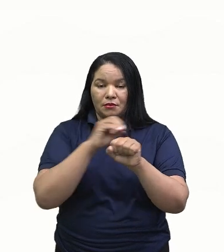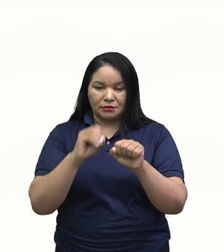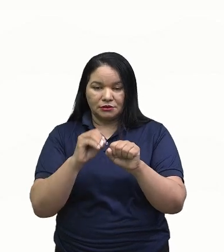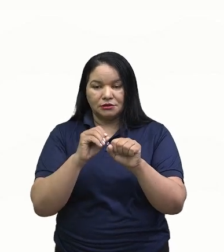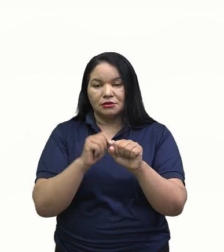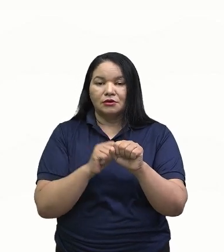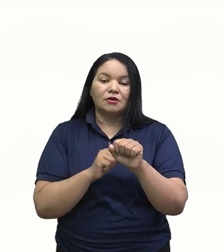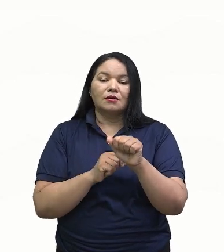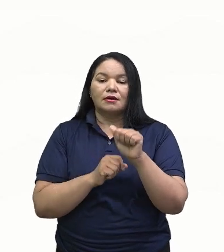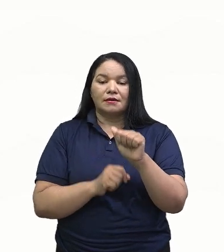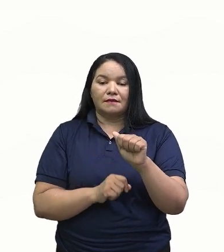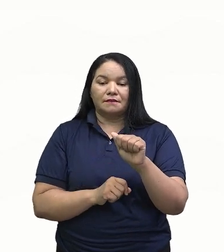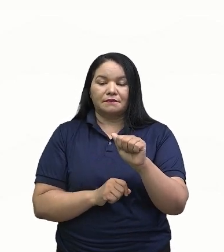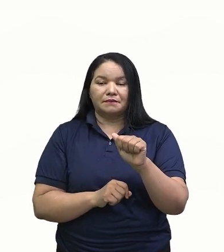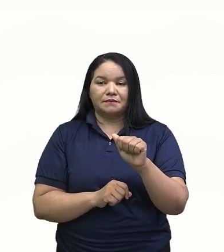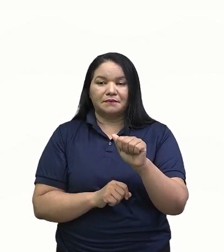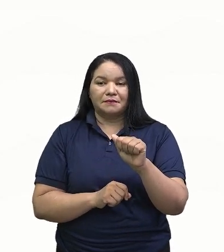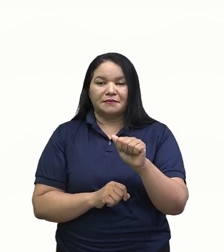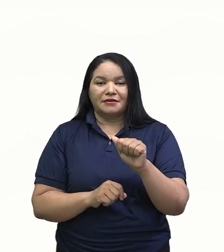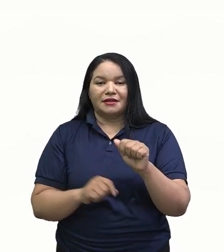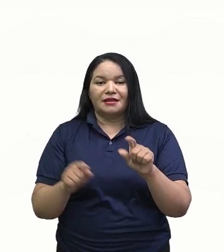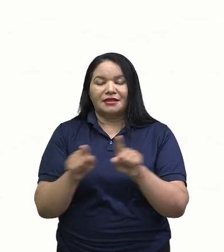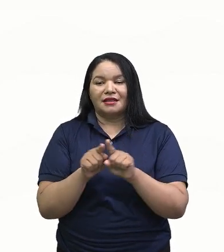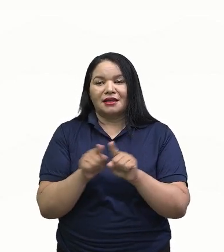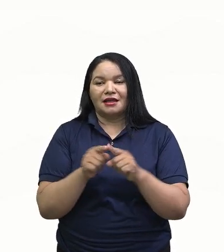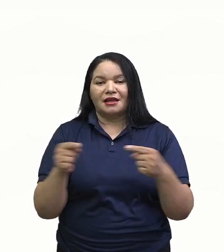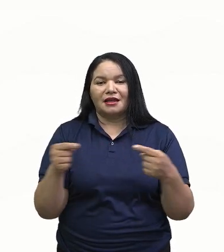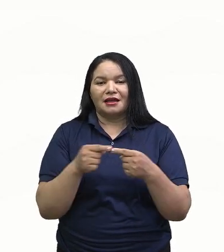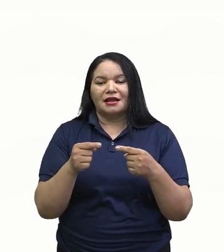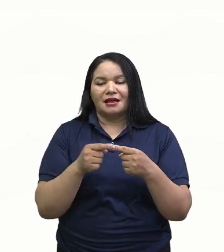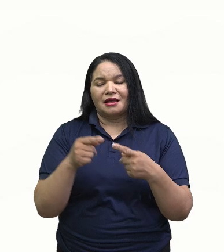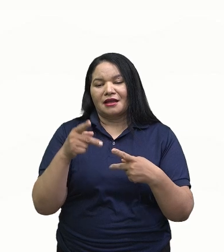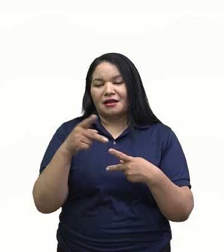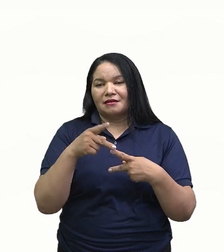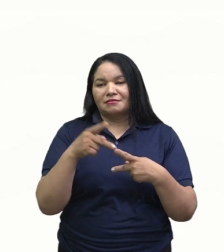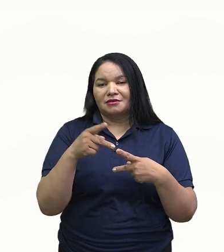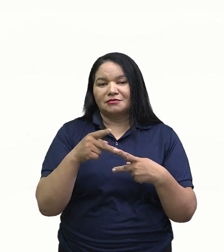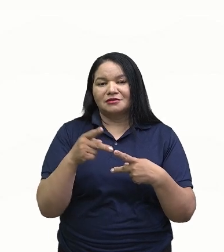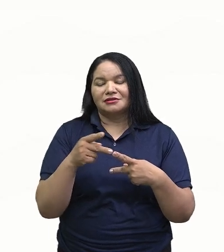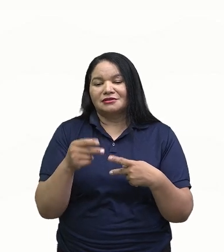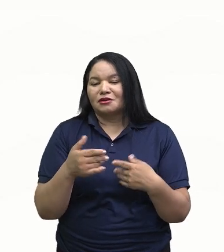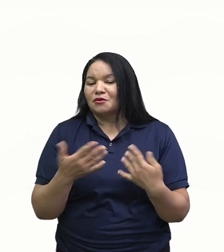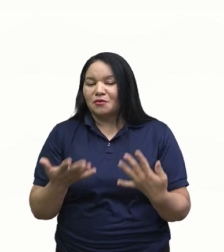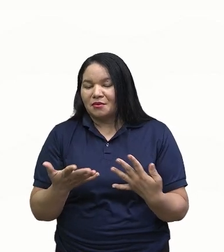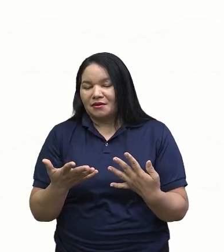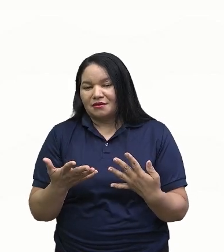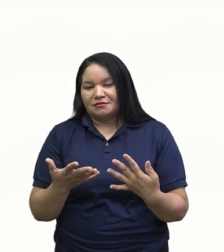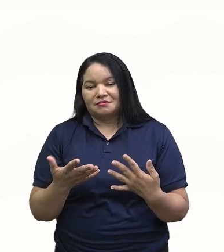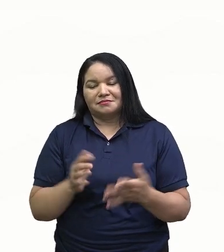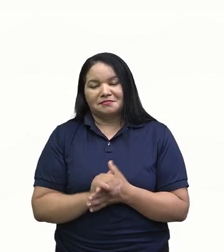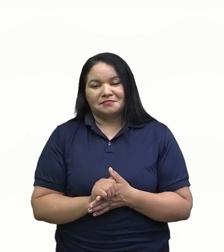ok? E quando ele vai ser preposição? Quando a